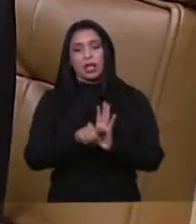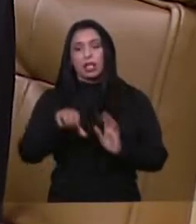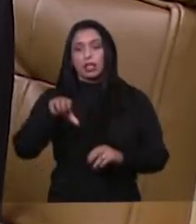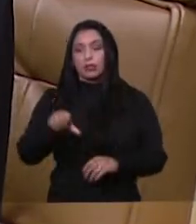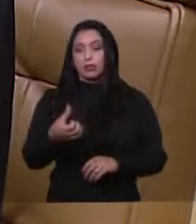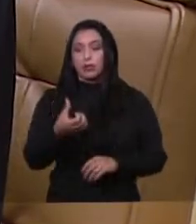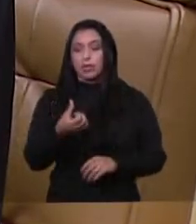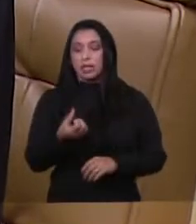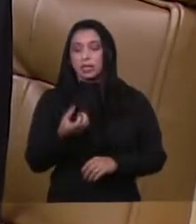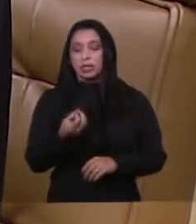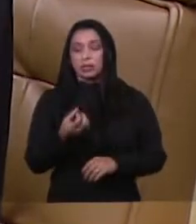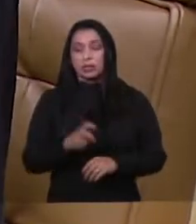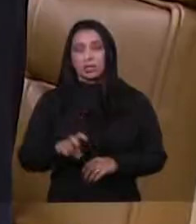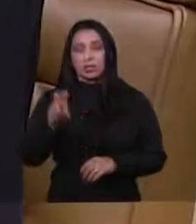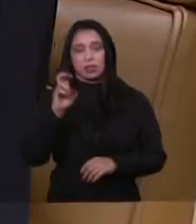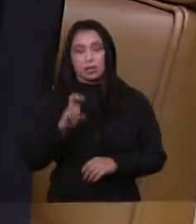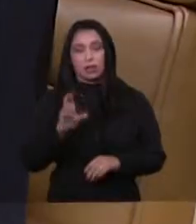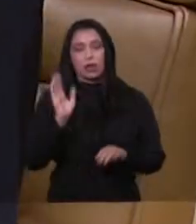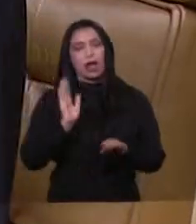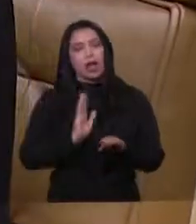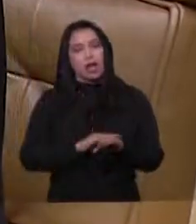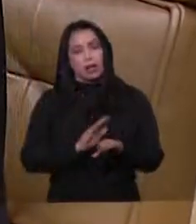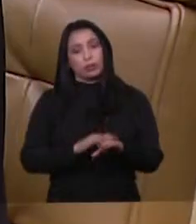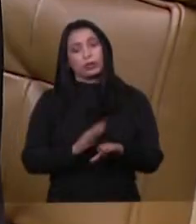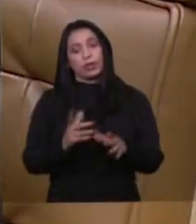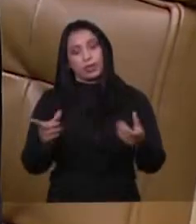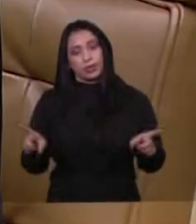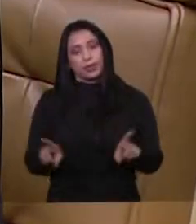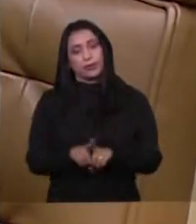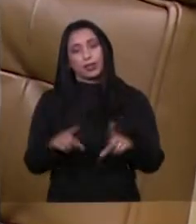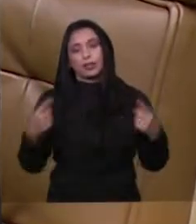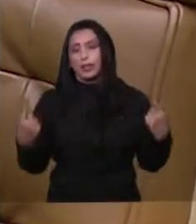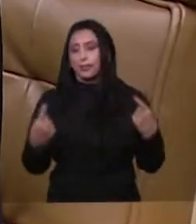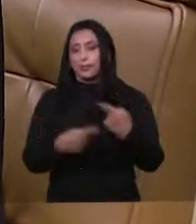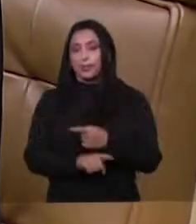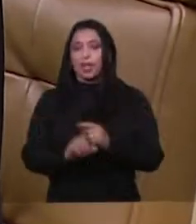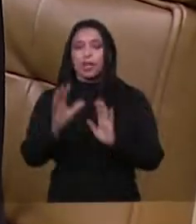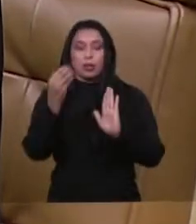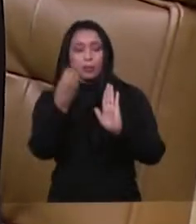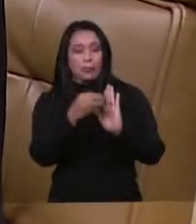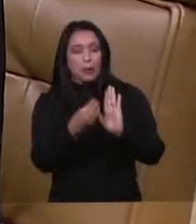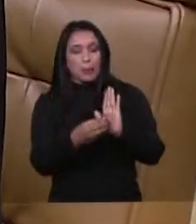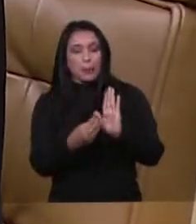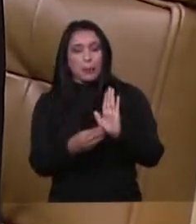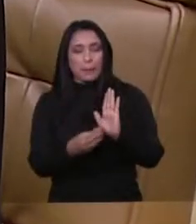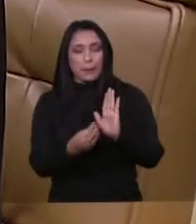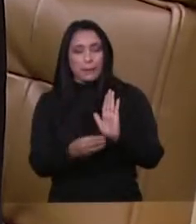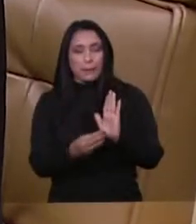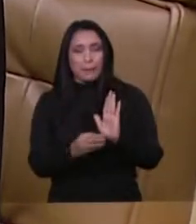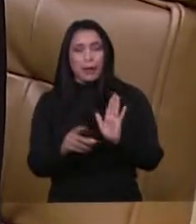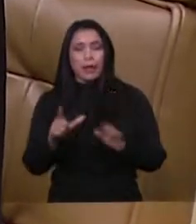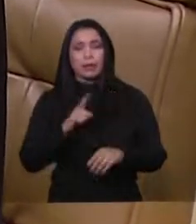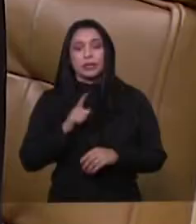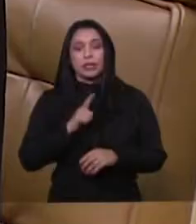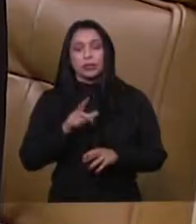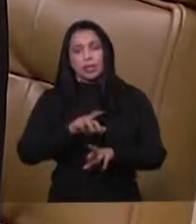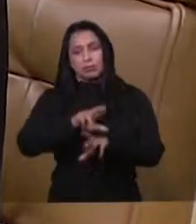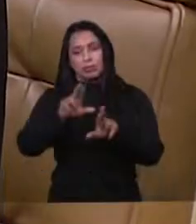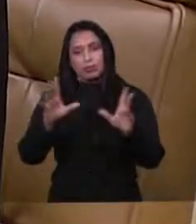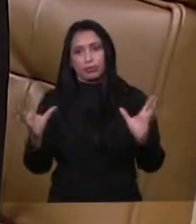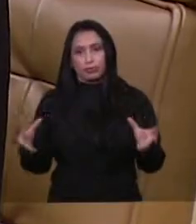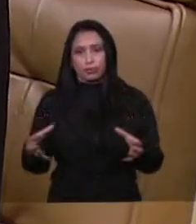9.605. A autoria é igualmente incontroversa. Como já exposto, os fatos narrados configuraram um concurso sui generis de